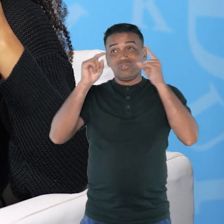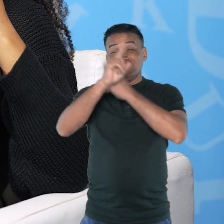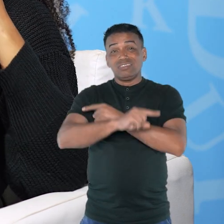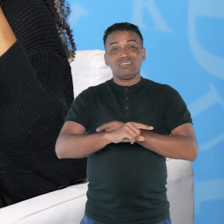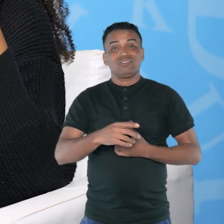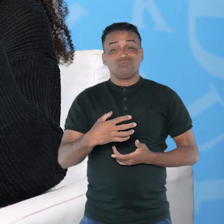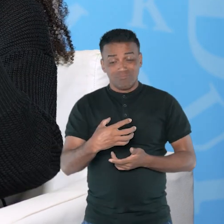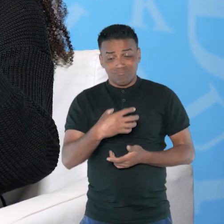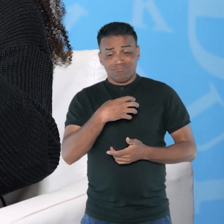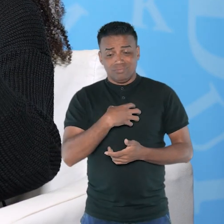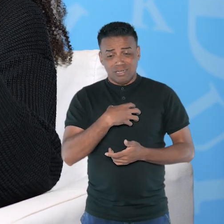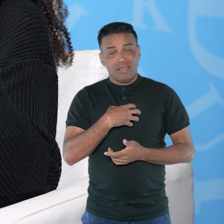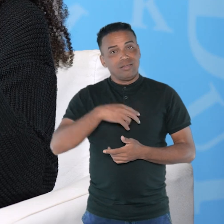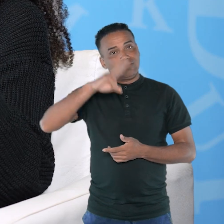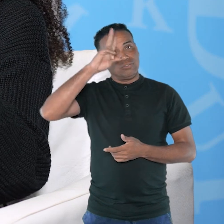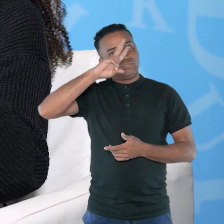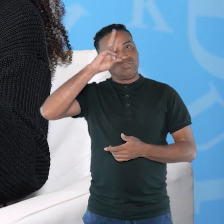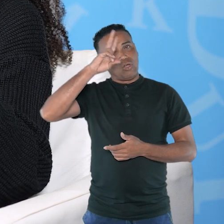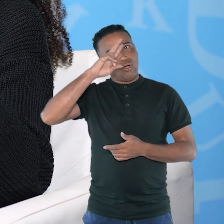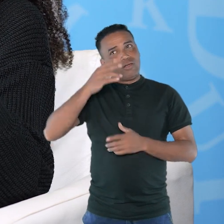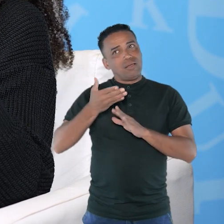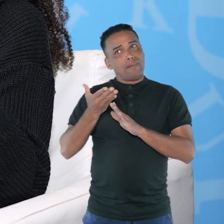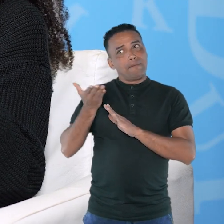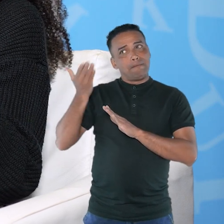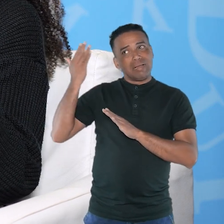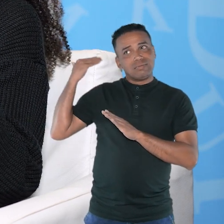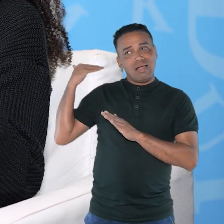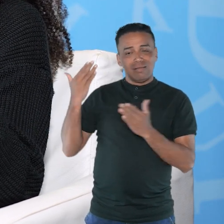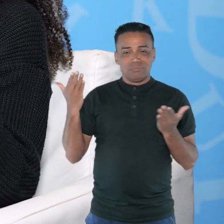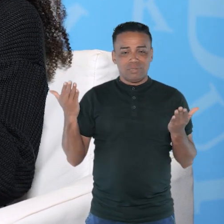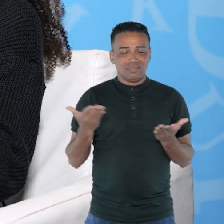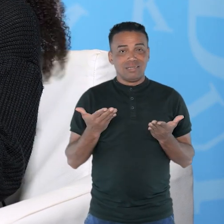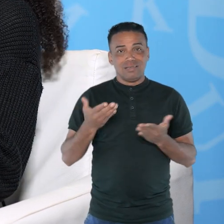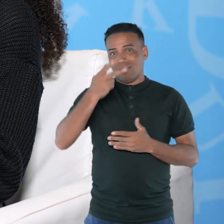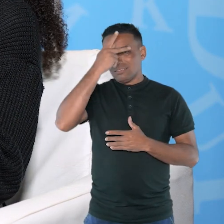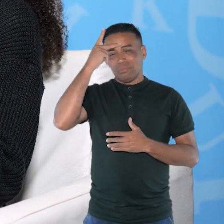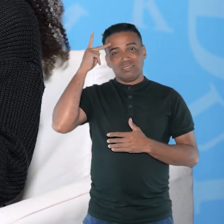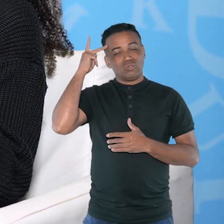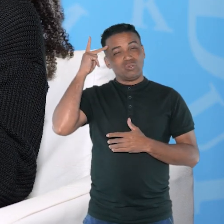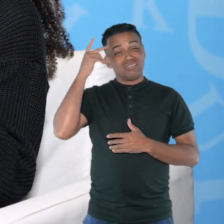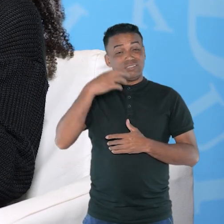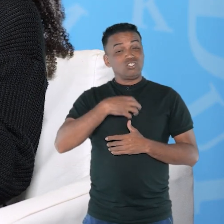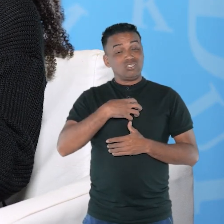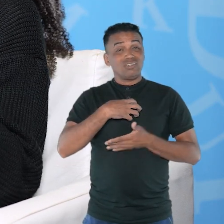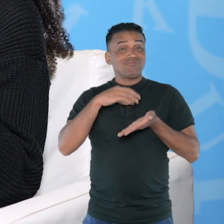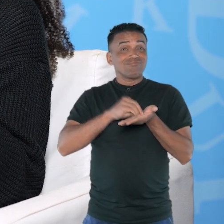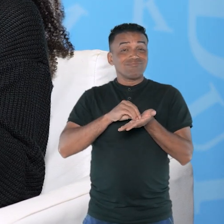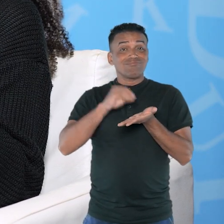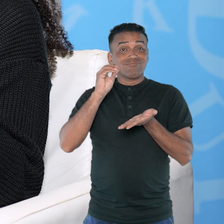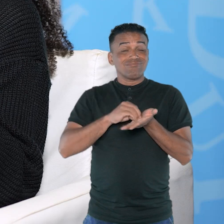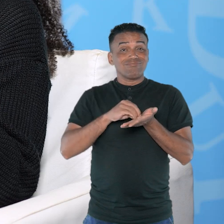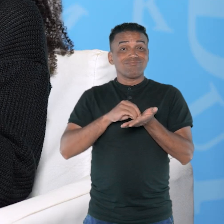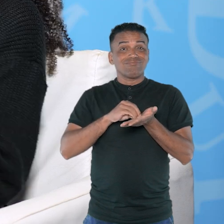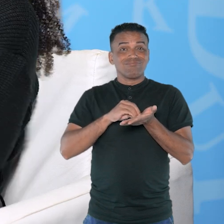justamente a forma dessa história no passado e no presente que eu queria que as pessoas sentissem que havia uma ausência. E era na